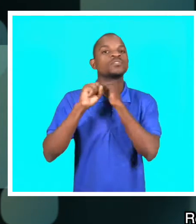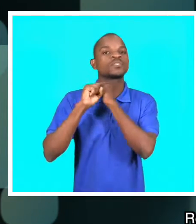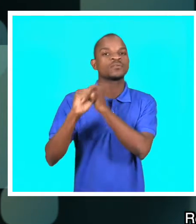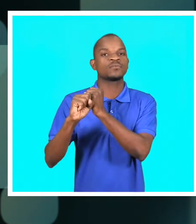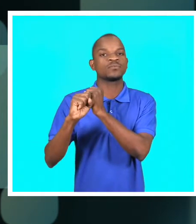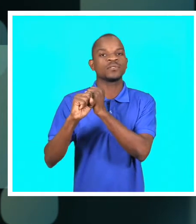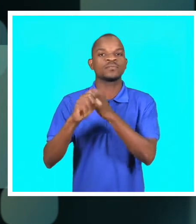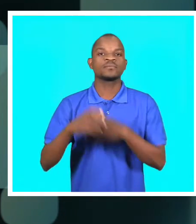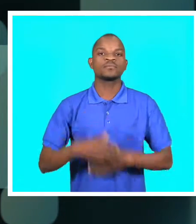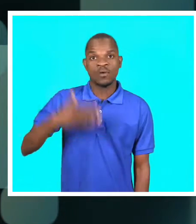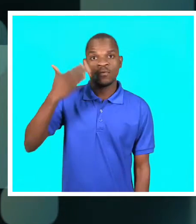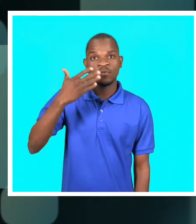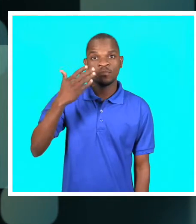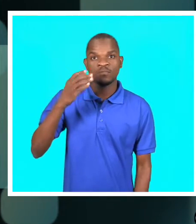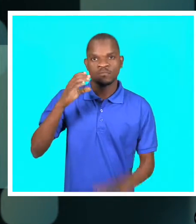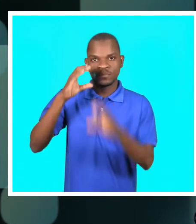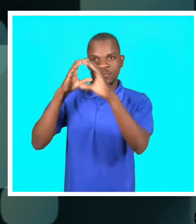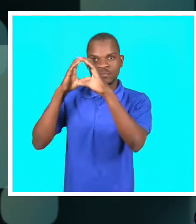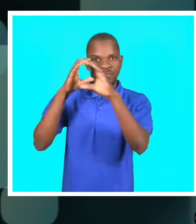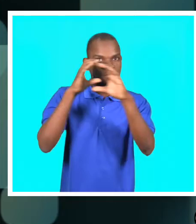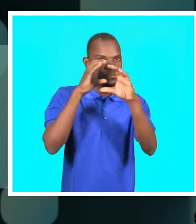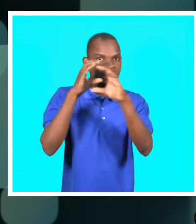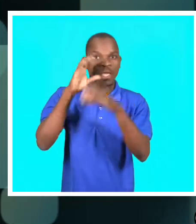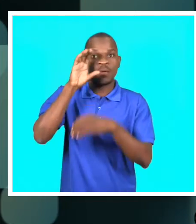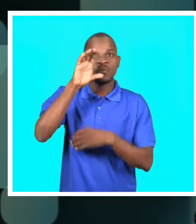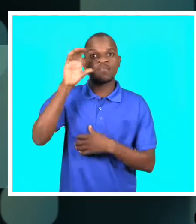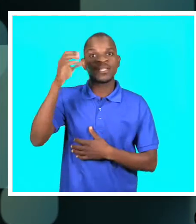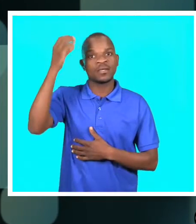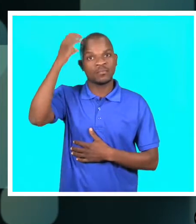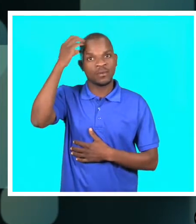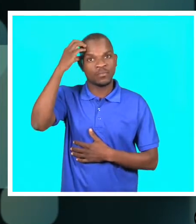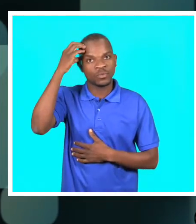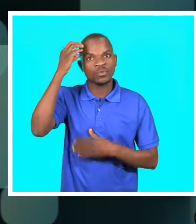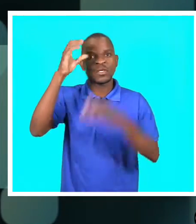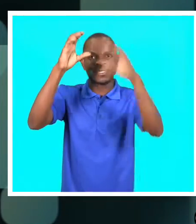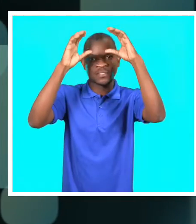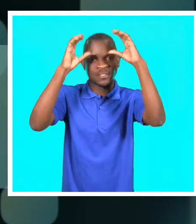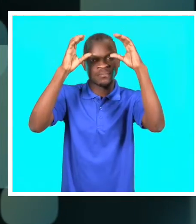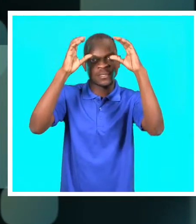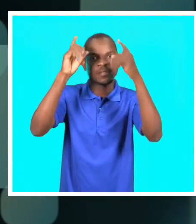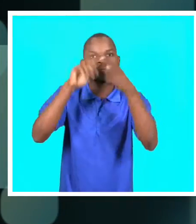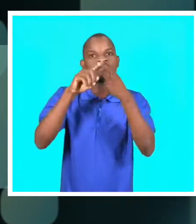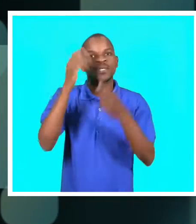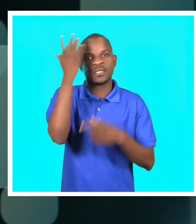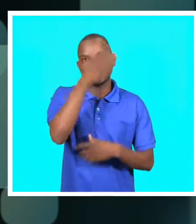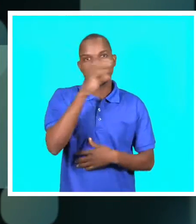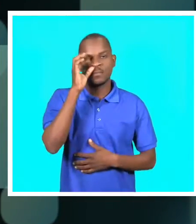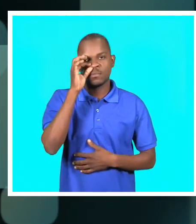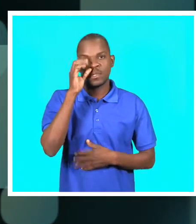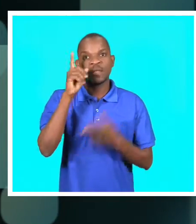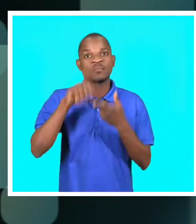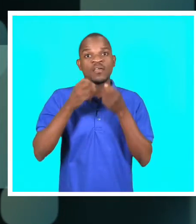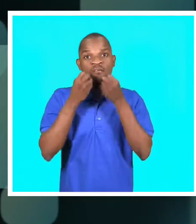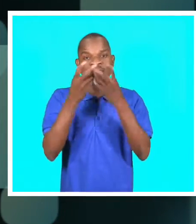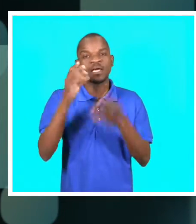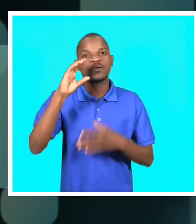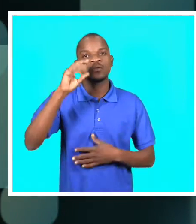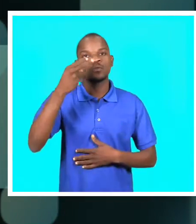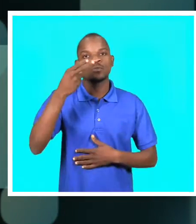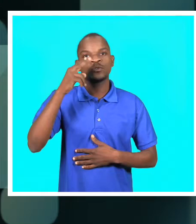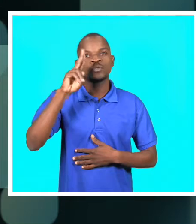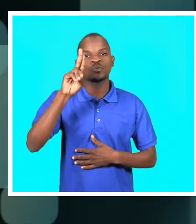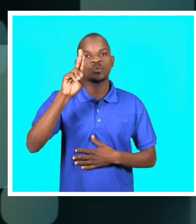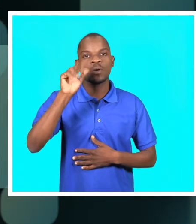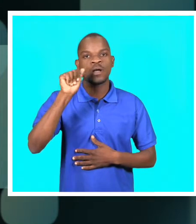abordasse a escravatura. O filme foi gravado nas províncias de Maputo, Zambésia e Nampula e é